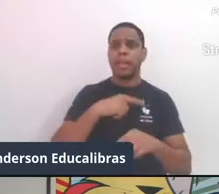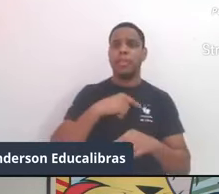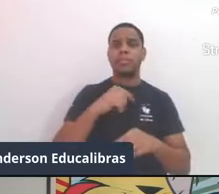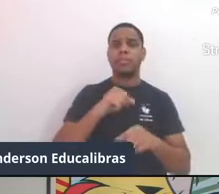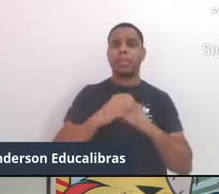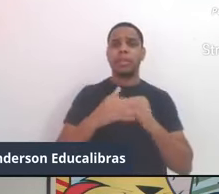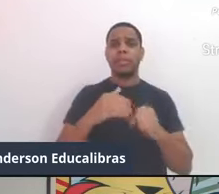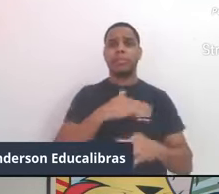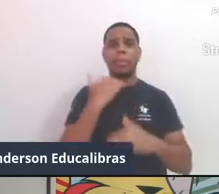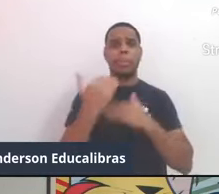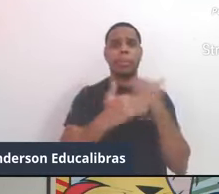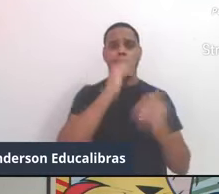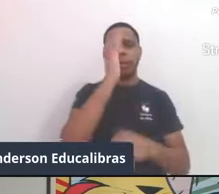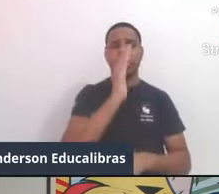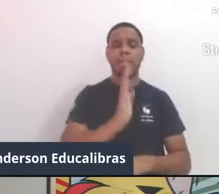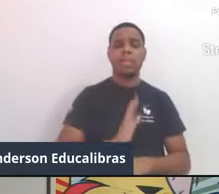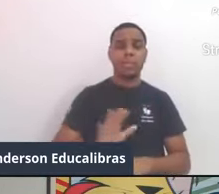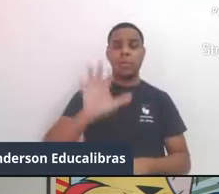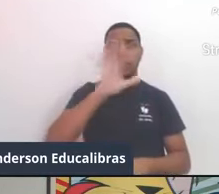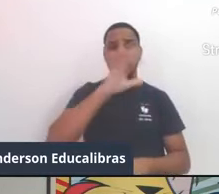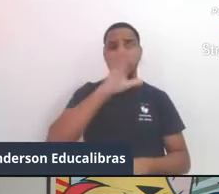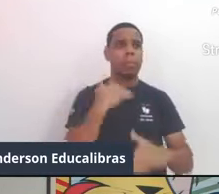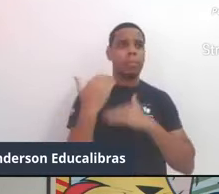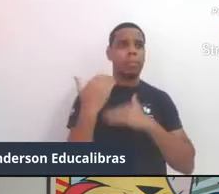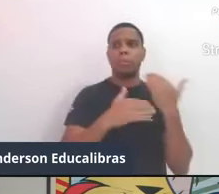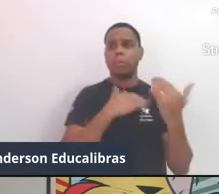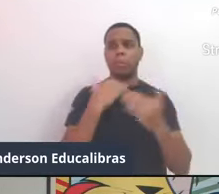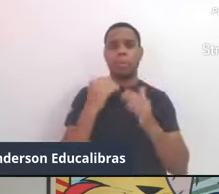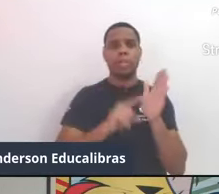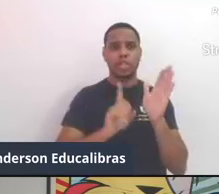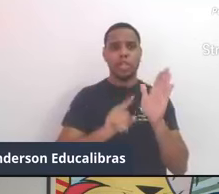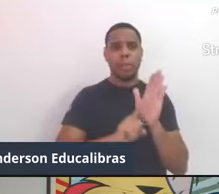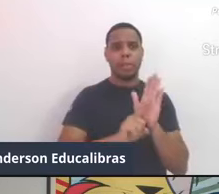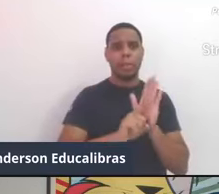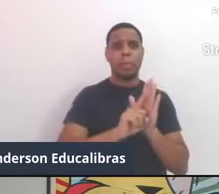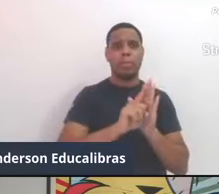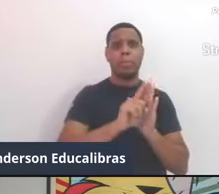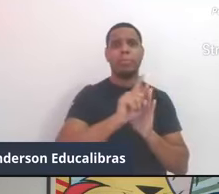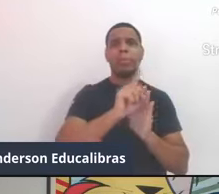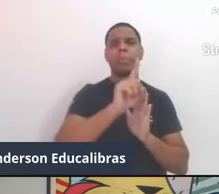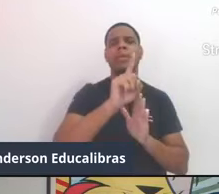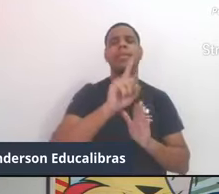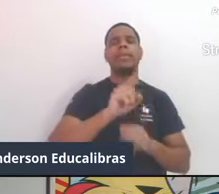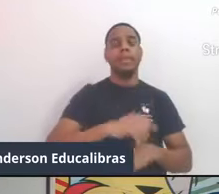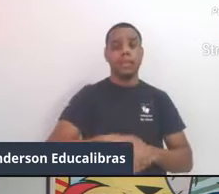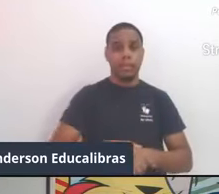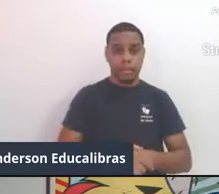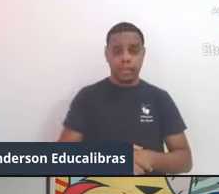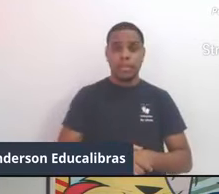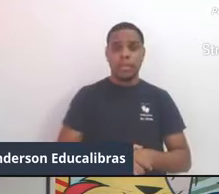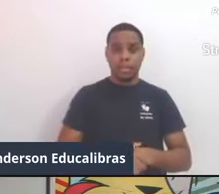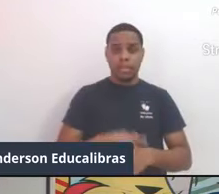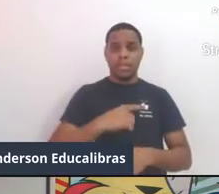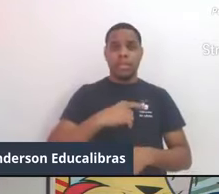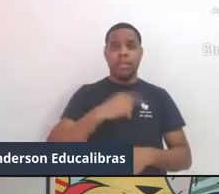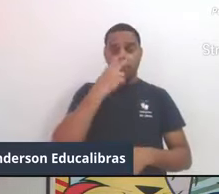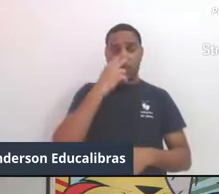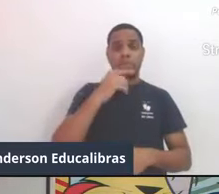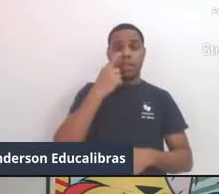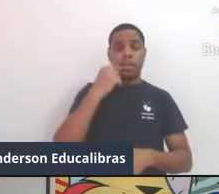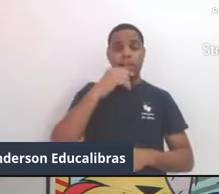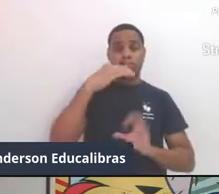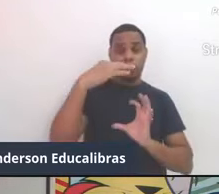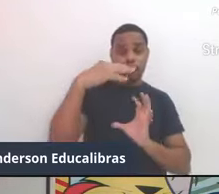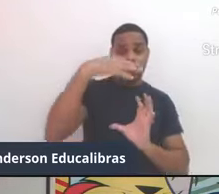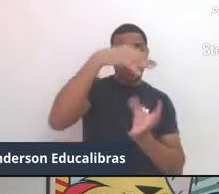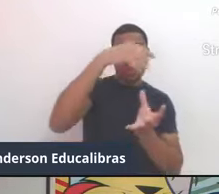país, que está, inclusive, numa perspectiva de se tornar quase que o primeiro nas perdas no mundo inteiro, né?